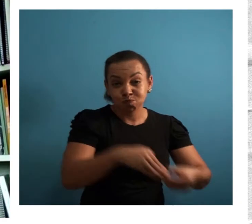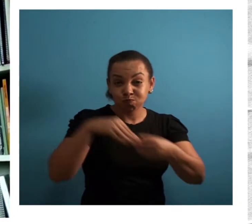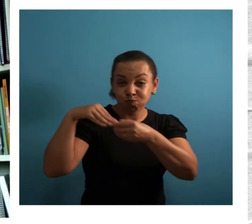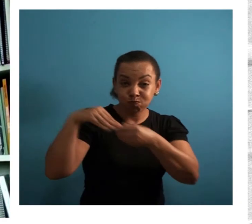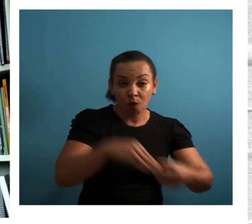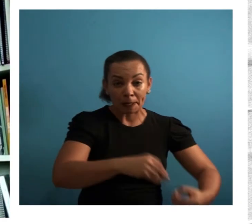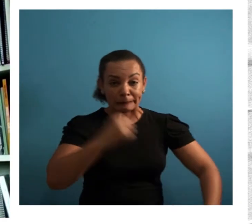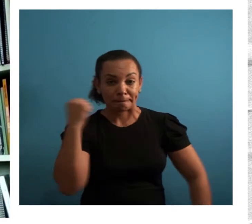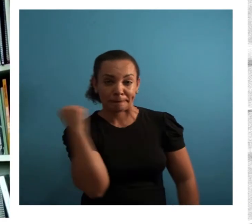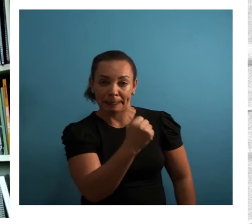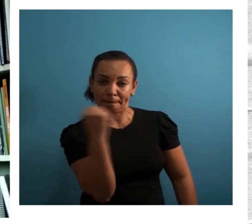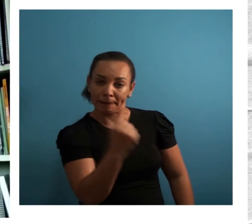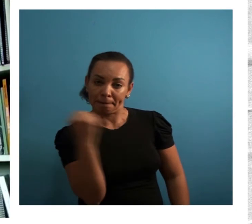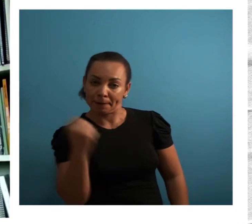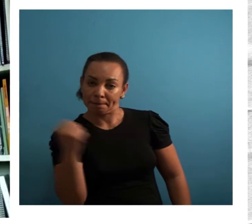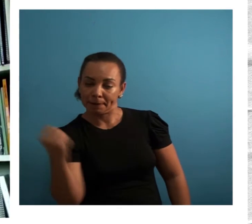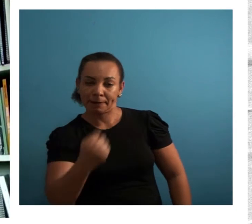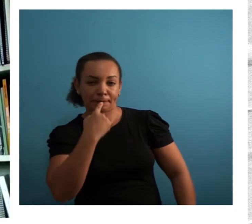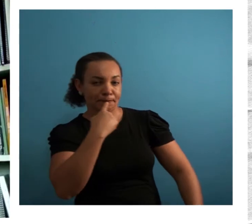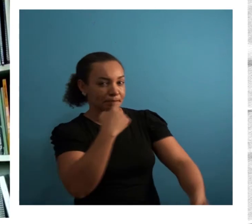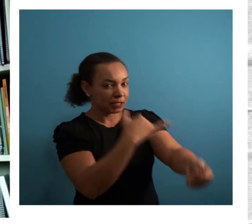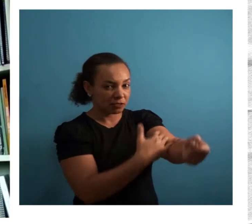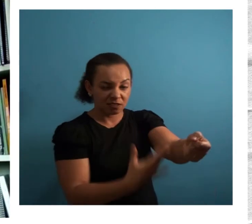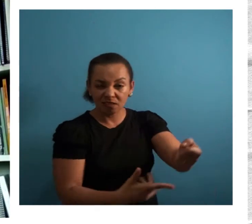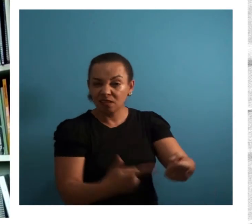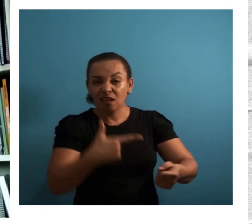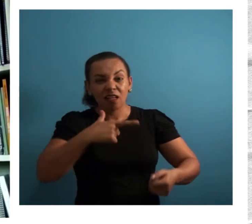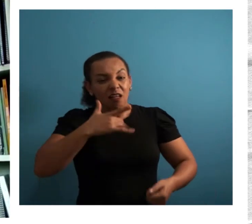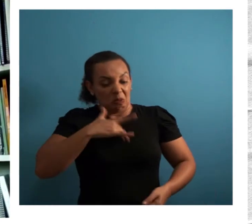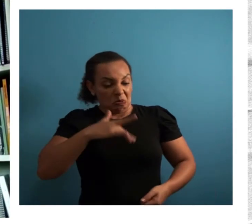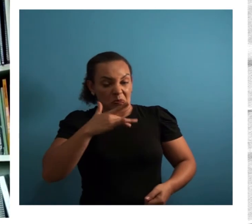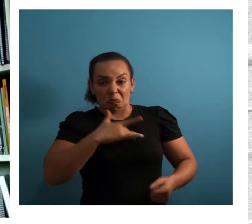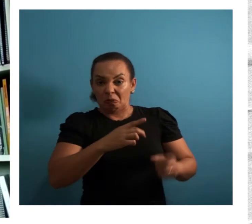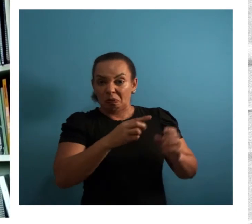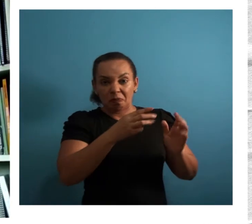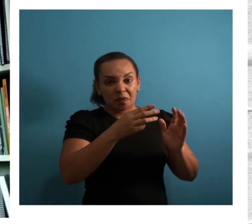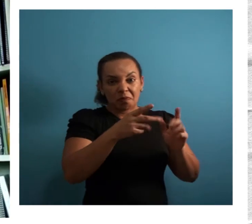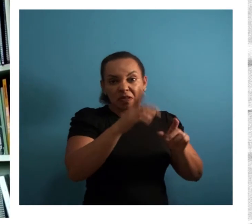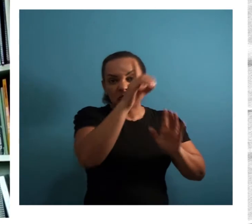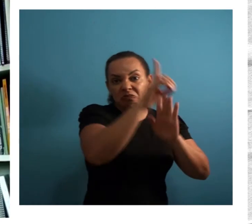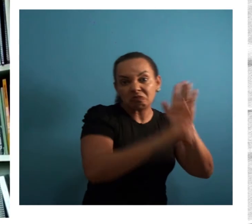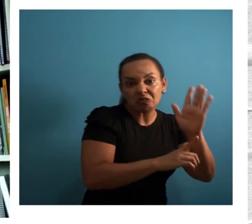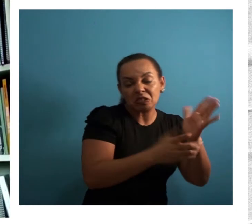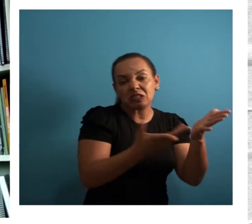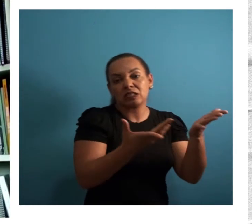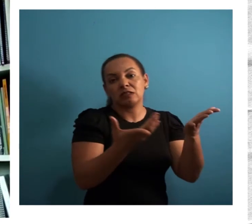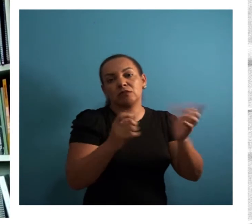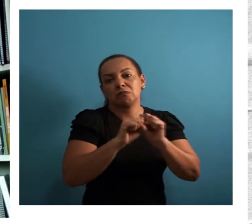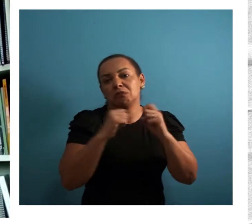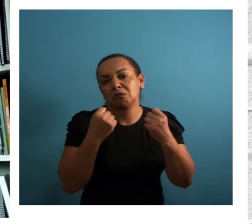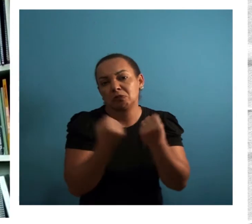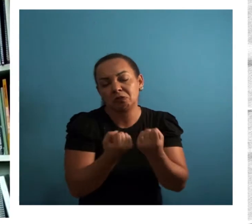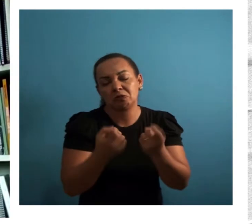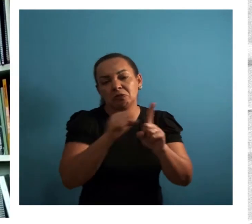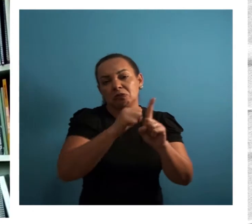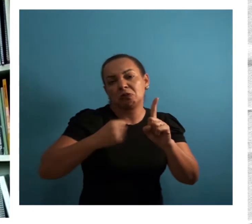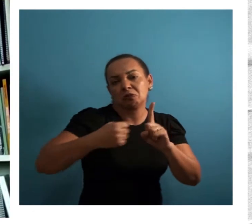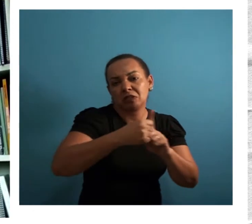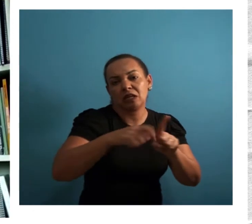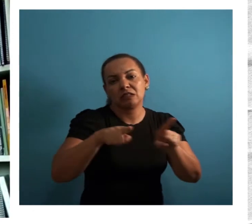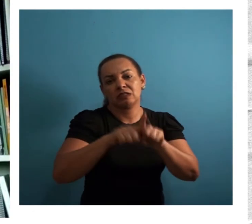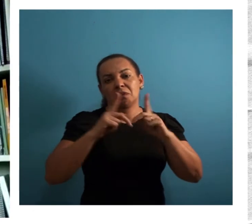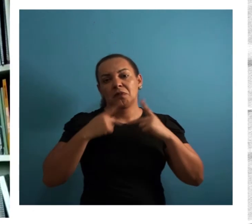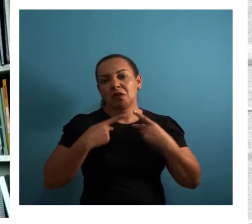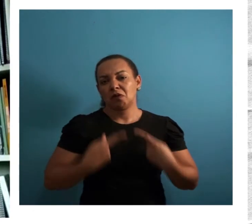que os comandantes dessa política não tem piedade dos direitos sociais e humanos não tem